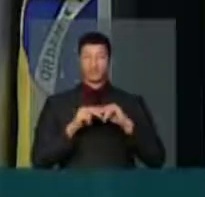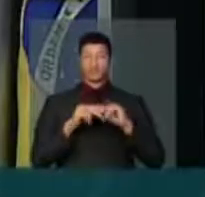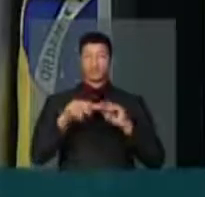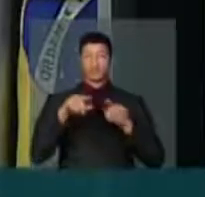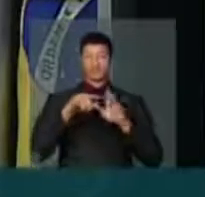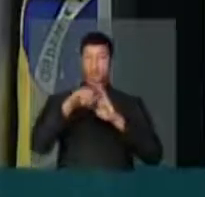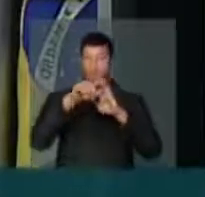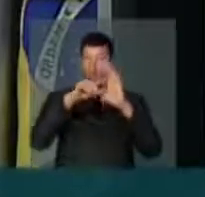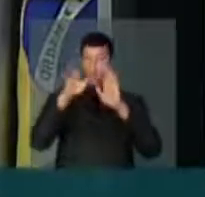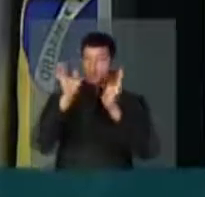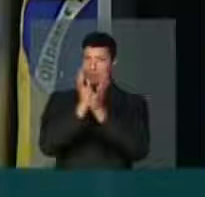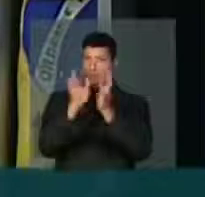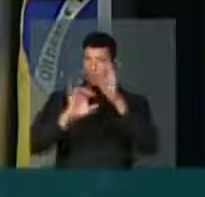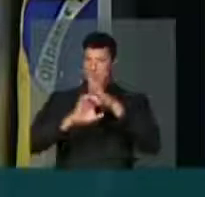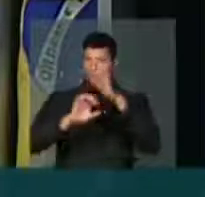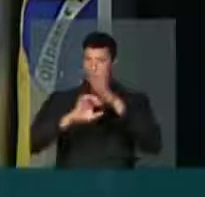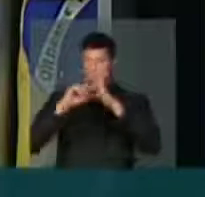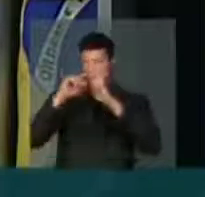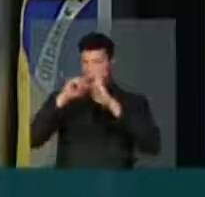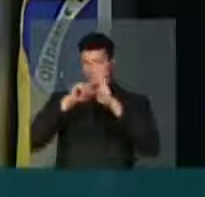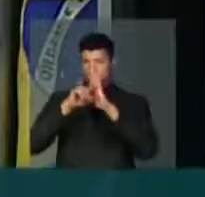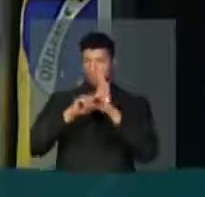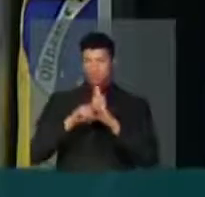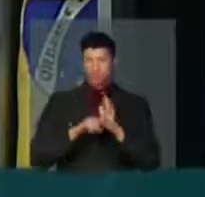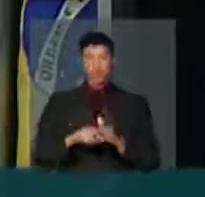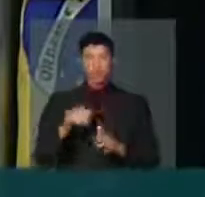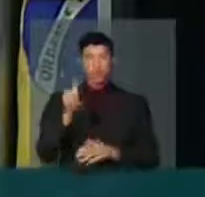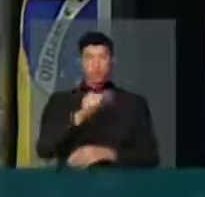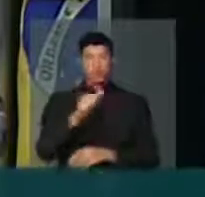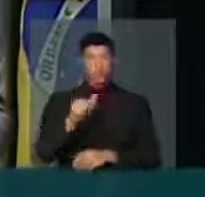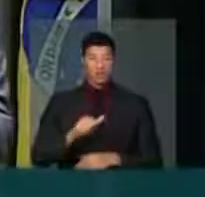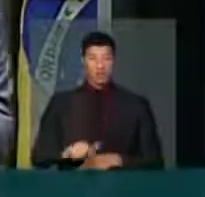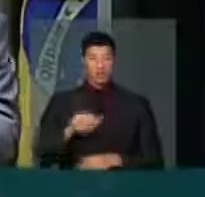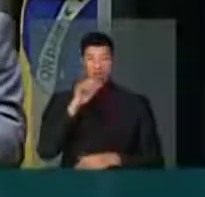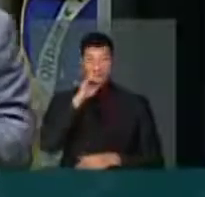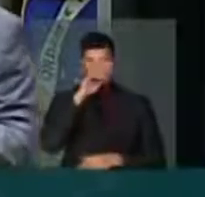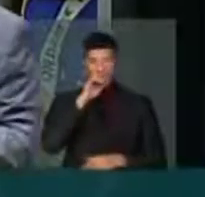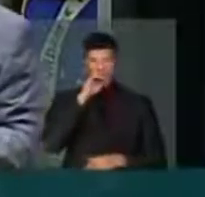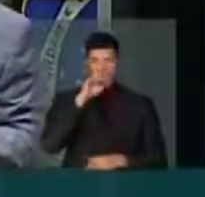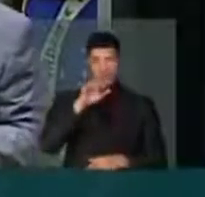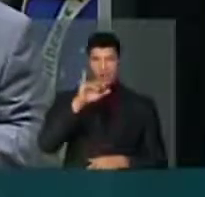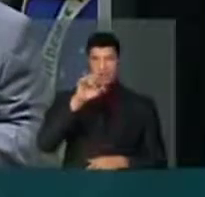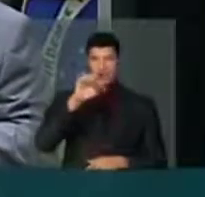agência internacional de avaliação de riscos.